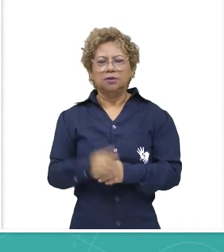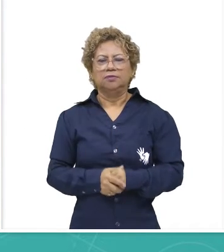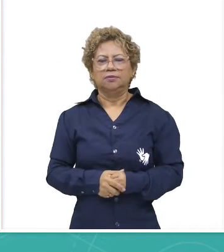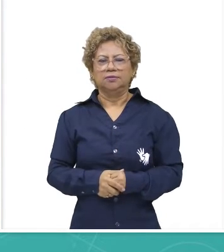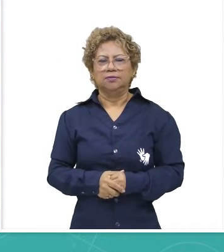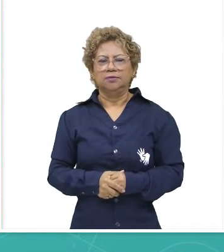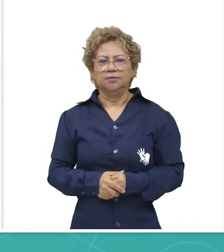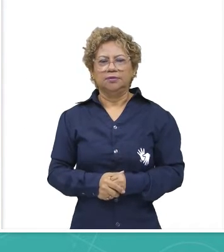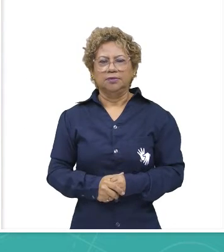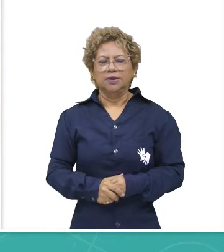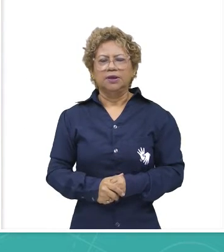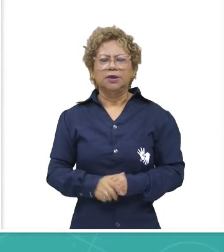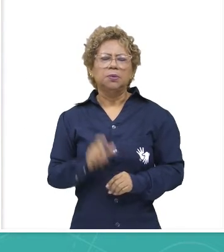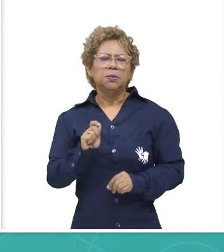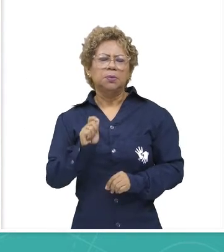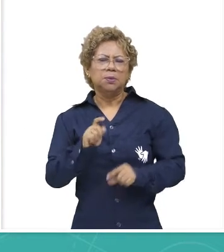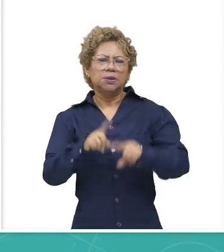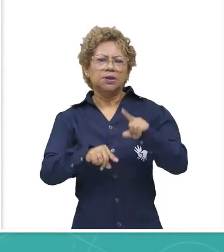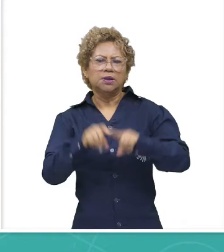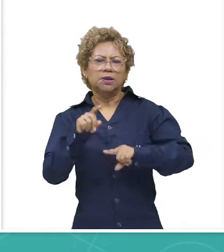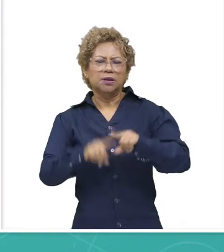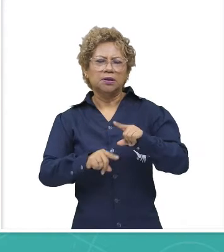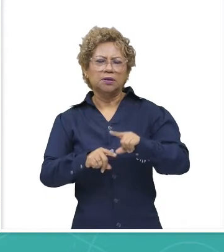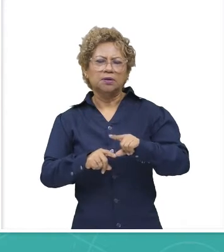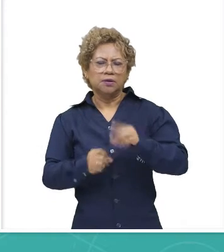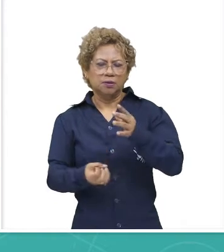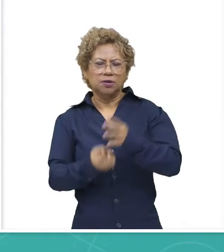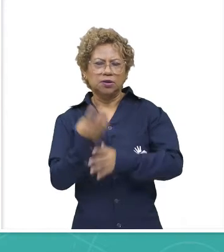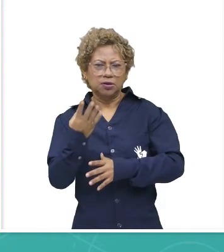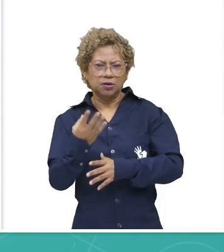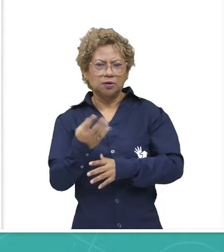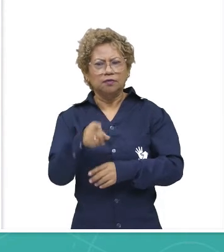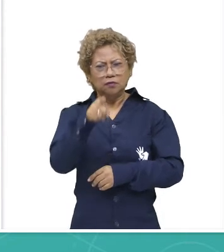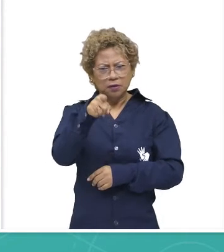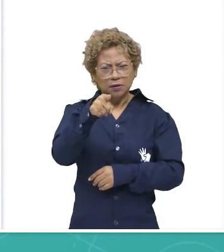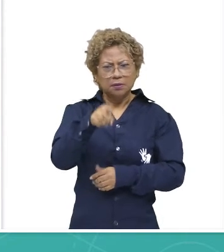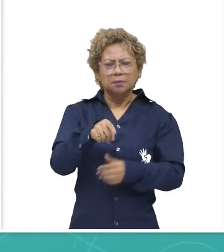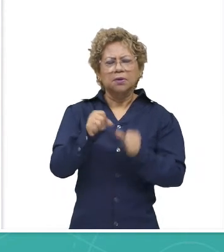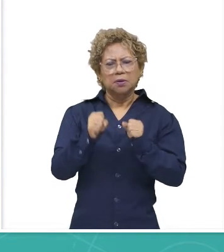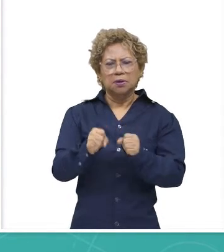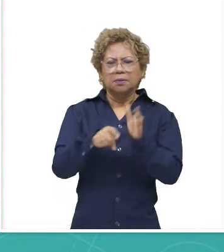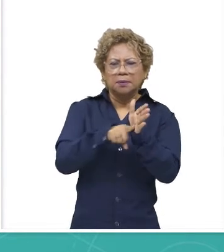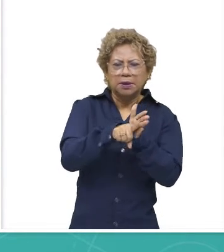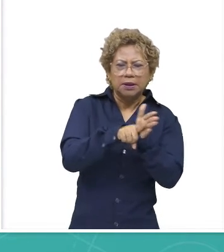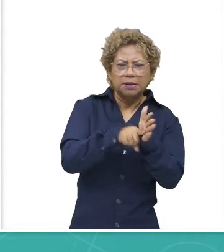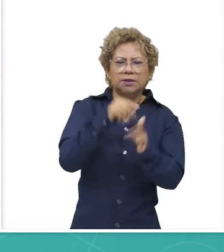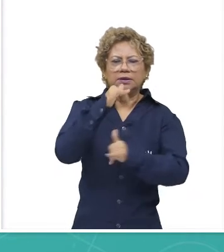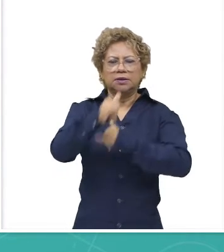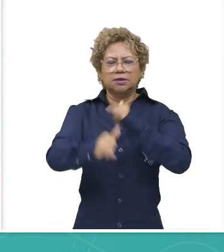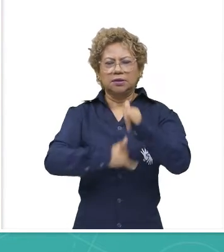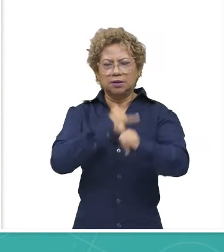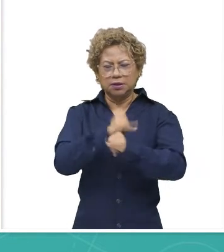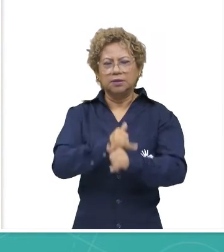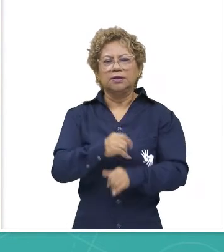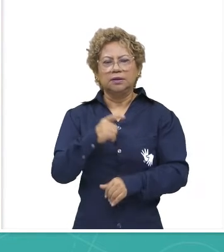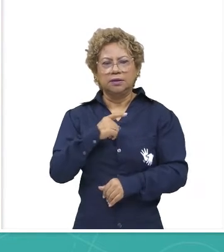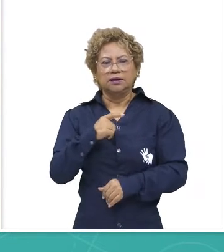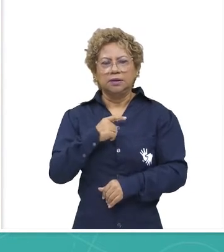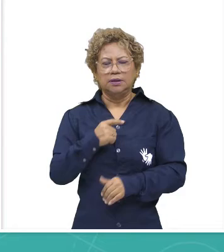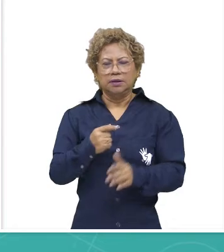usando mercúrio. Vale a pena dar uma pesquisada e também vou dar uma dica para vocês, um aplicativo do celular que